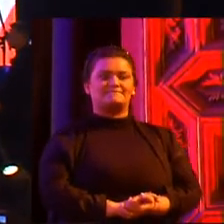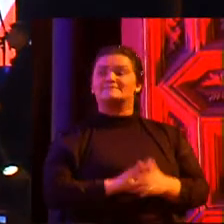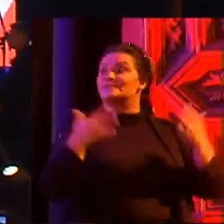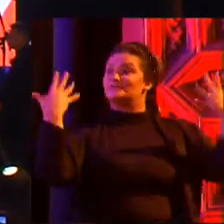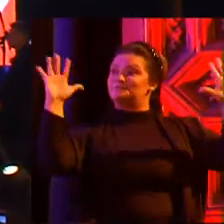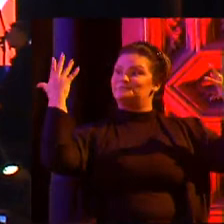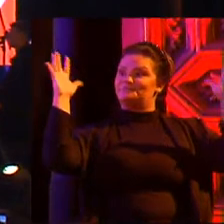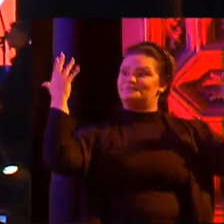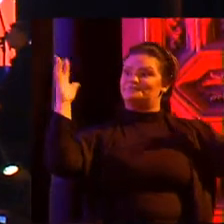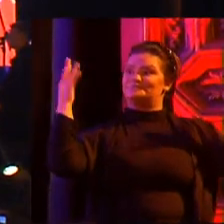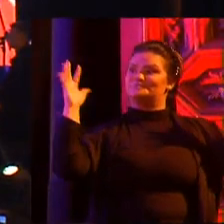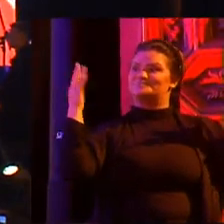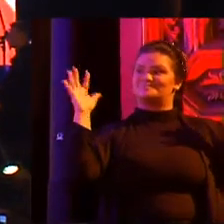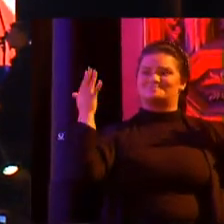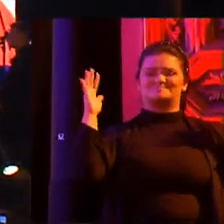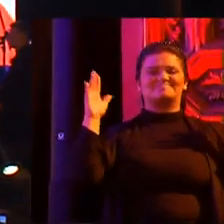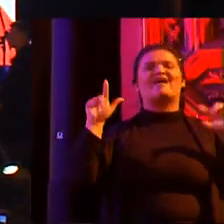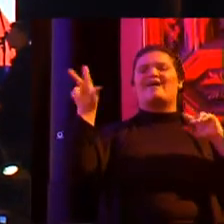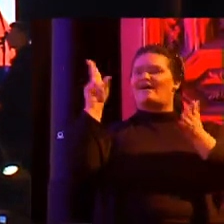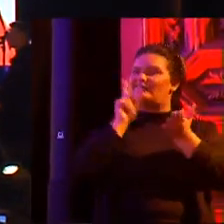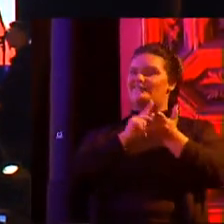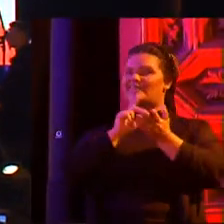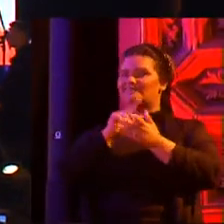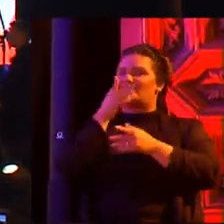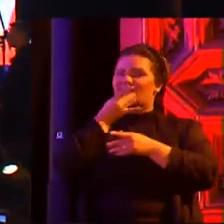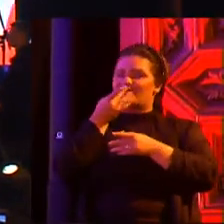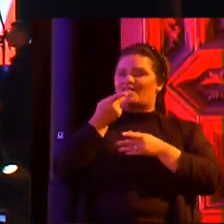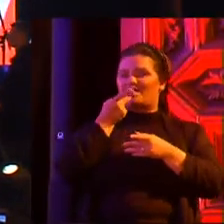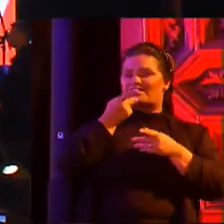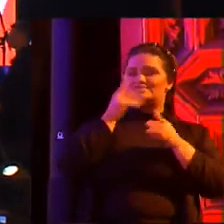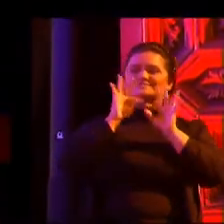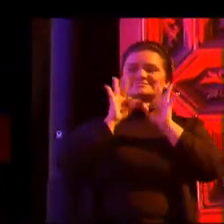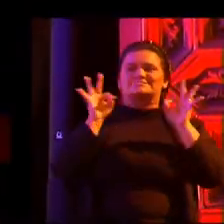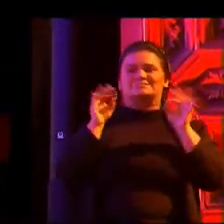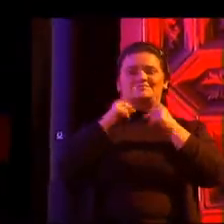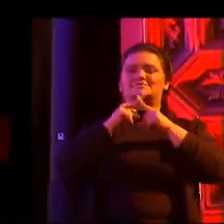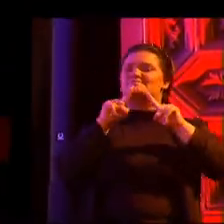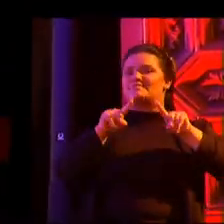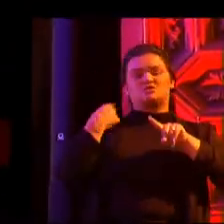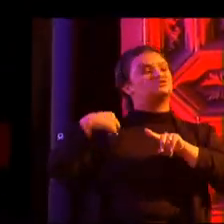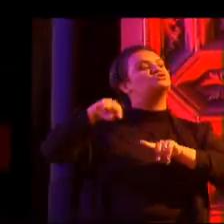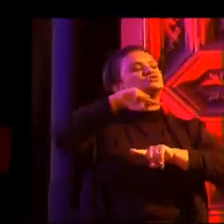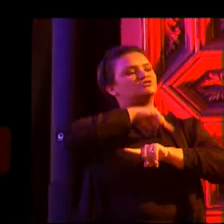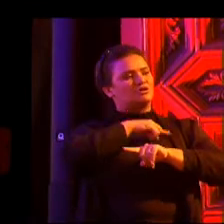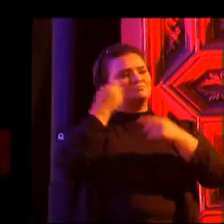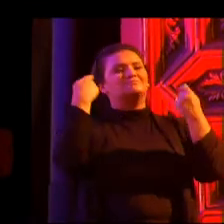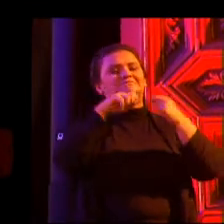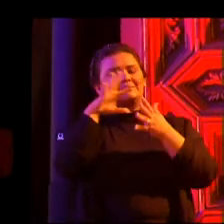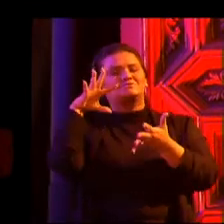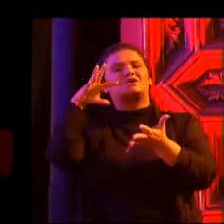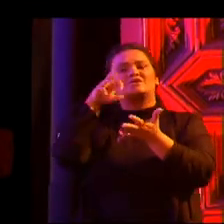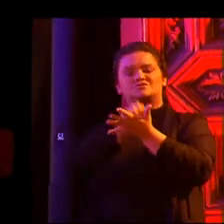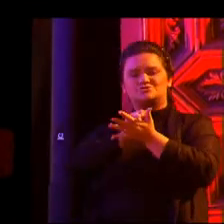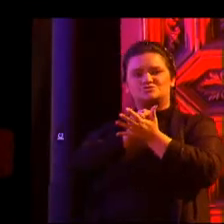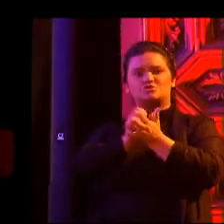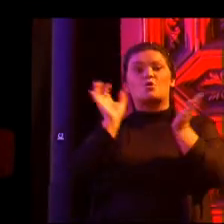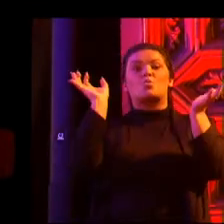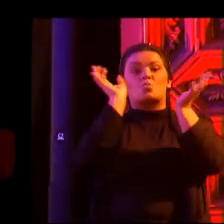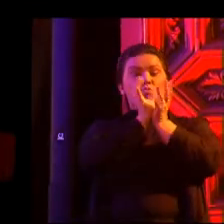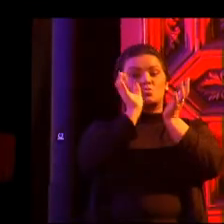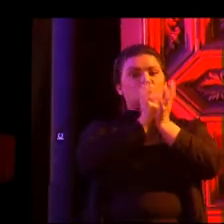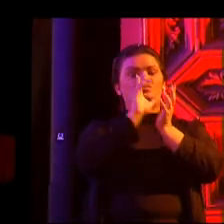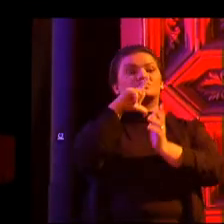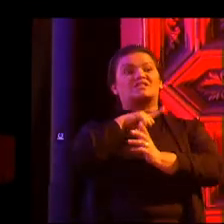Maria Antônia foi bastante modesta nessa fala, mas nós precisamos registrar que o Coro Carlos Gomes tem